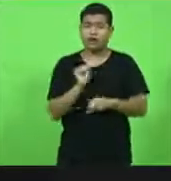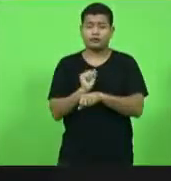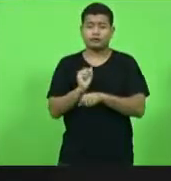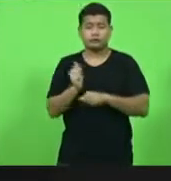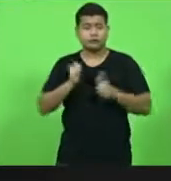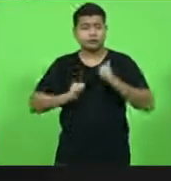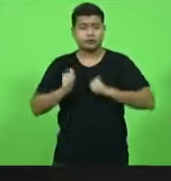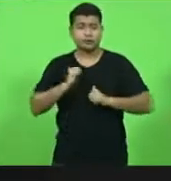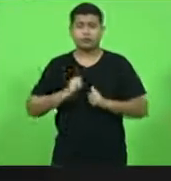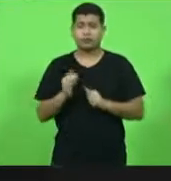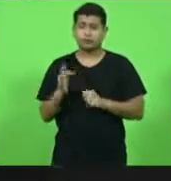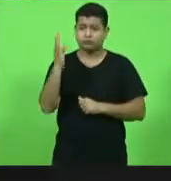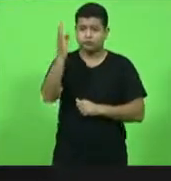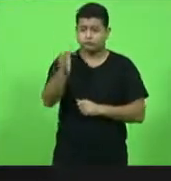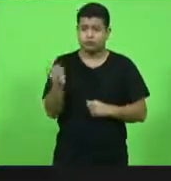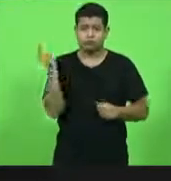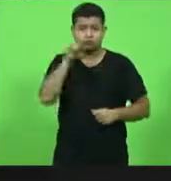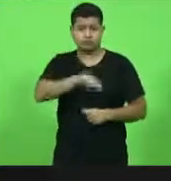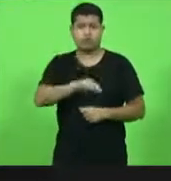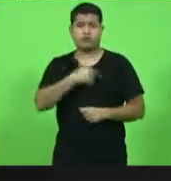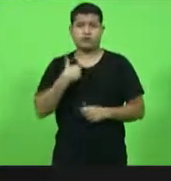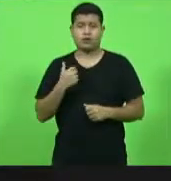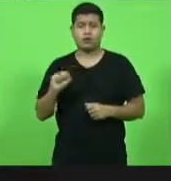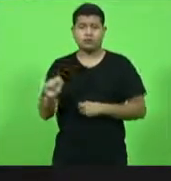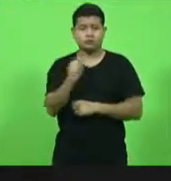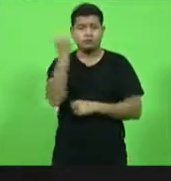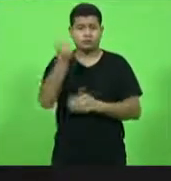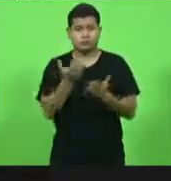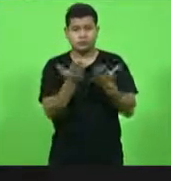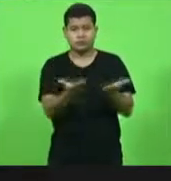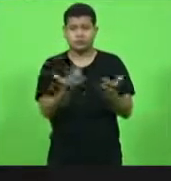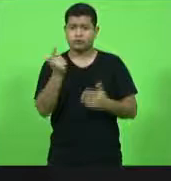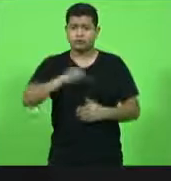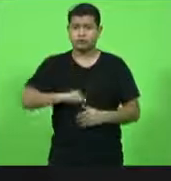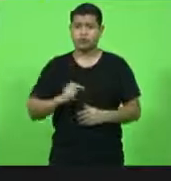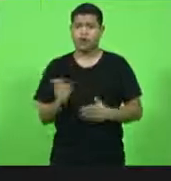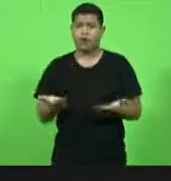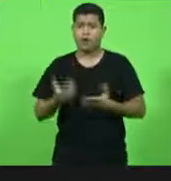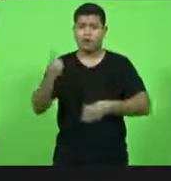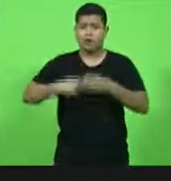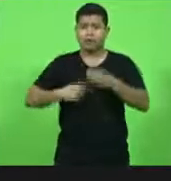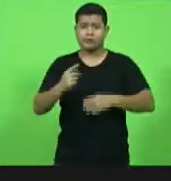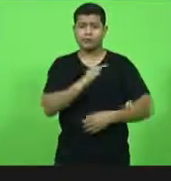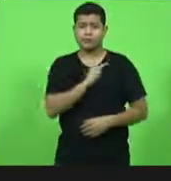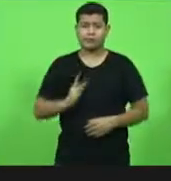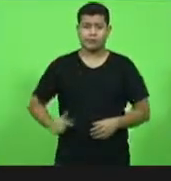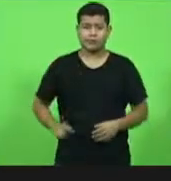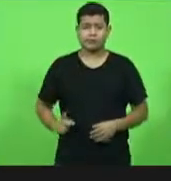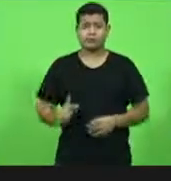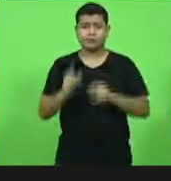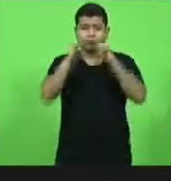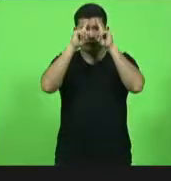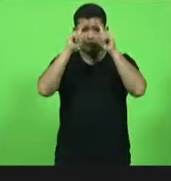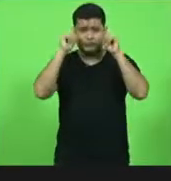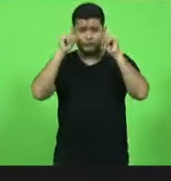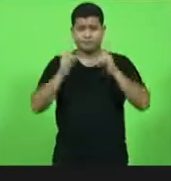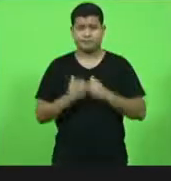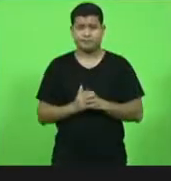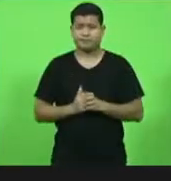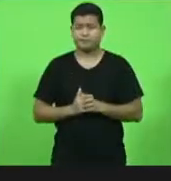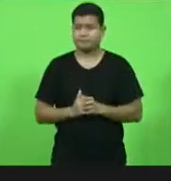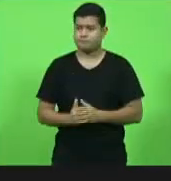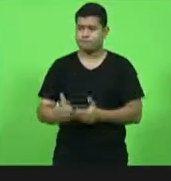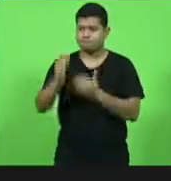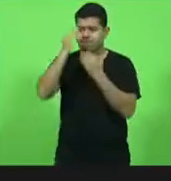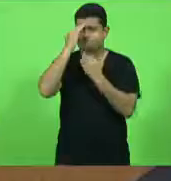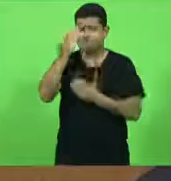Vossa Excelência sucesso aí, mais uma vez, à frente da Comissão de Saúde. Obrigado. Obrigado, deputado Ismael. Com relação